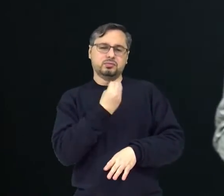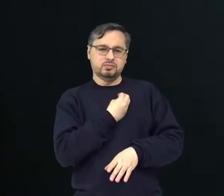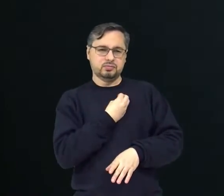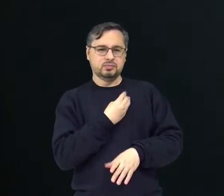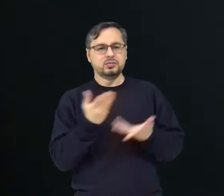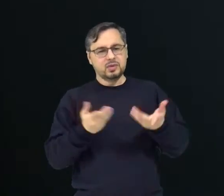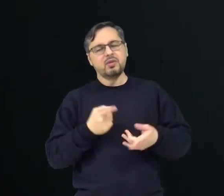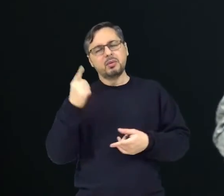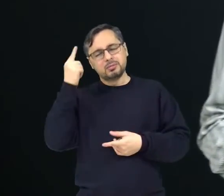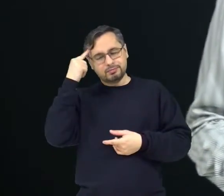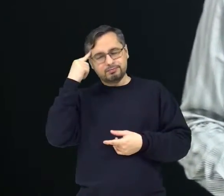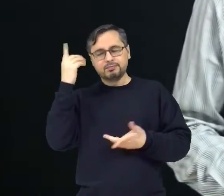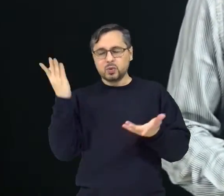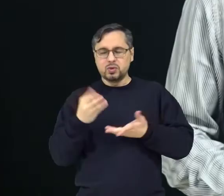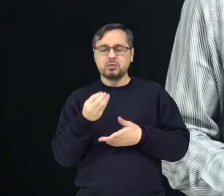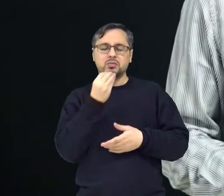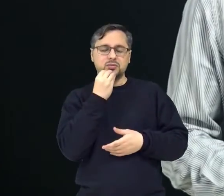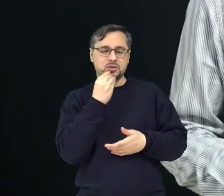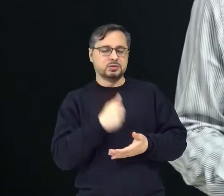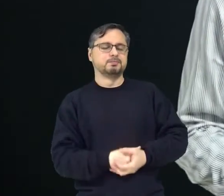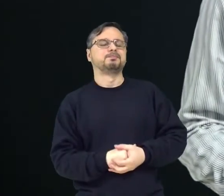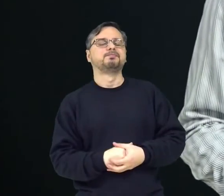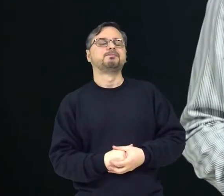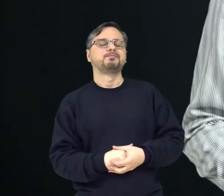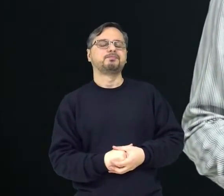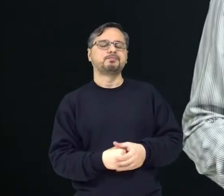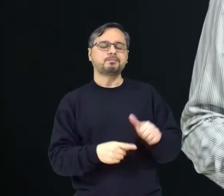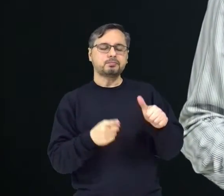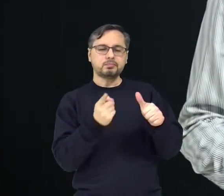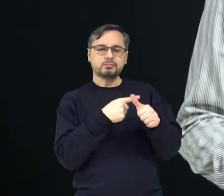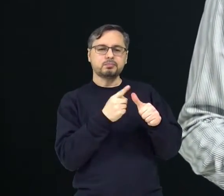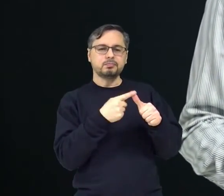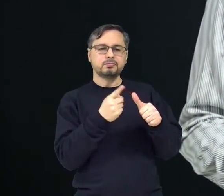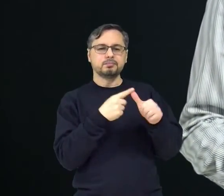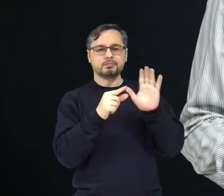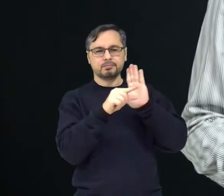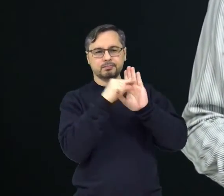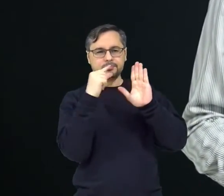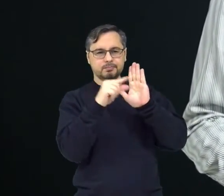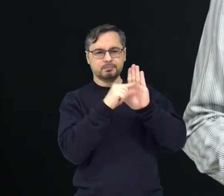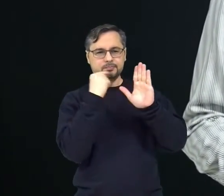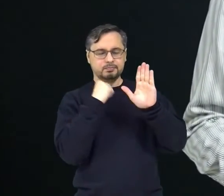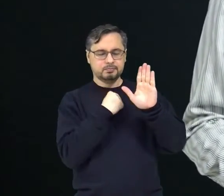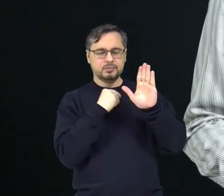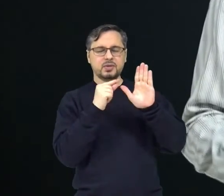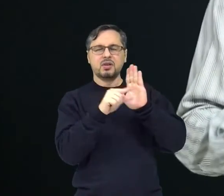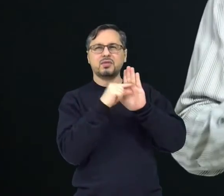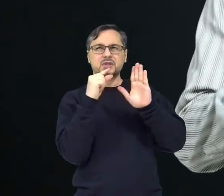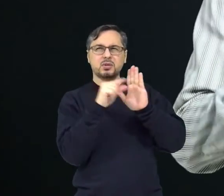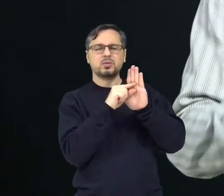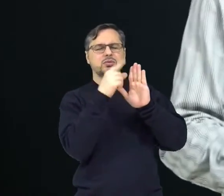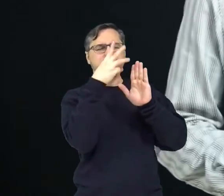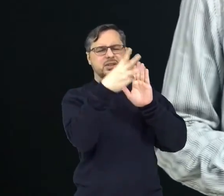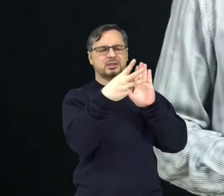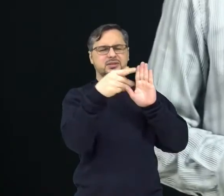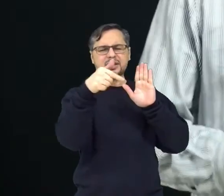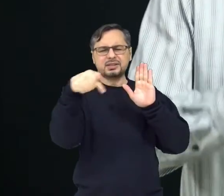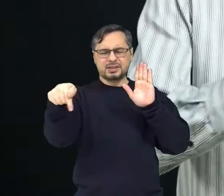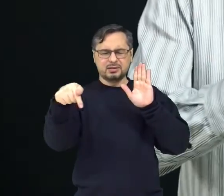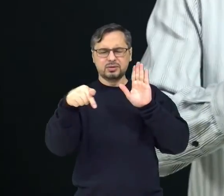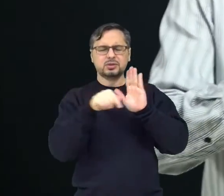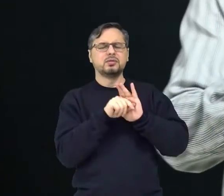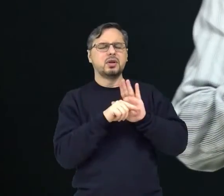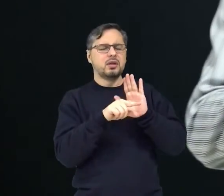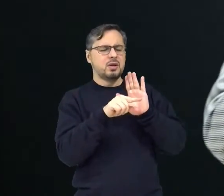fazer nessa oportunidade. O primeiro versículo que eu quero destacar é o versículo de número 37, agora na NVI.